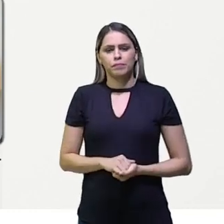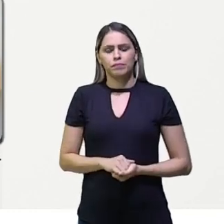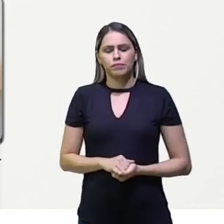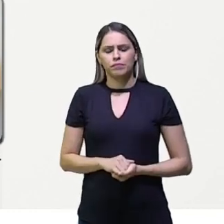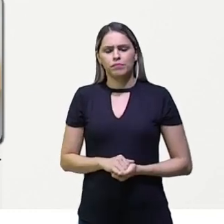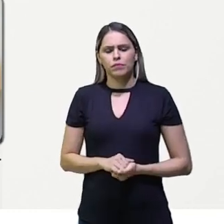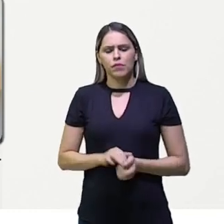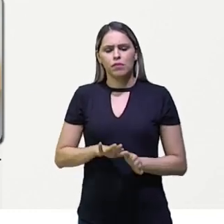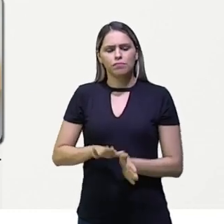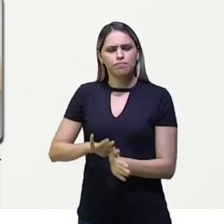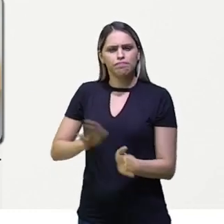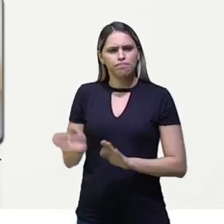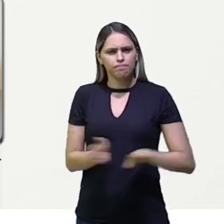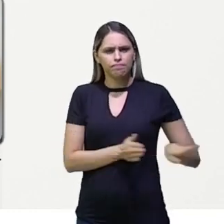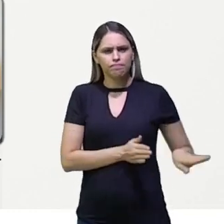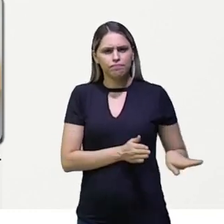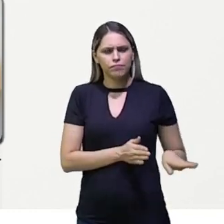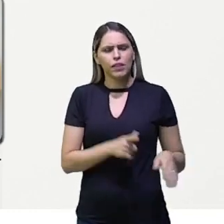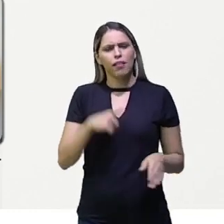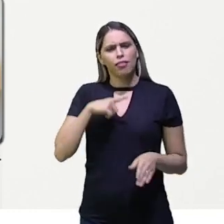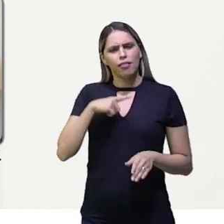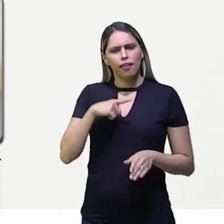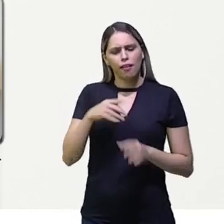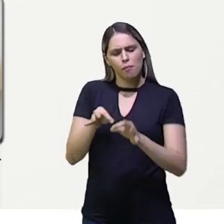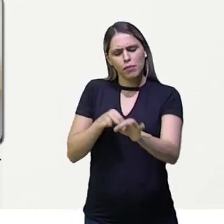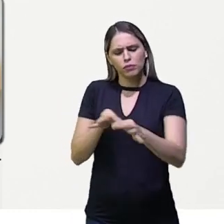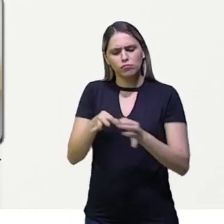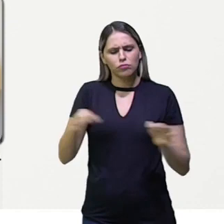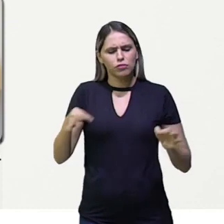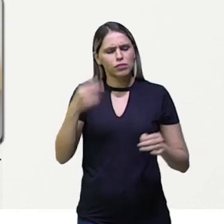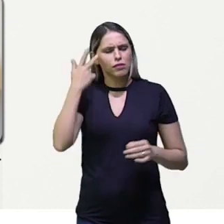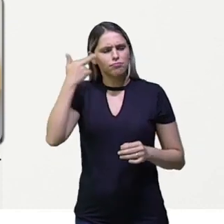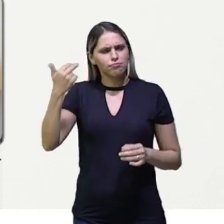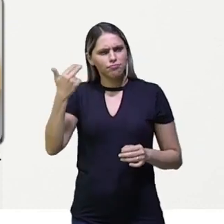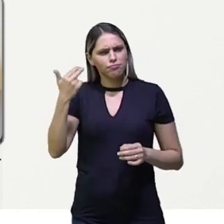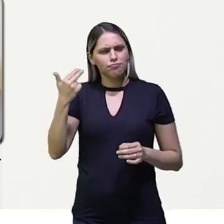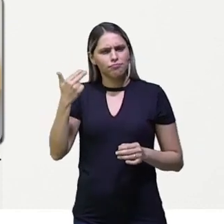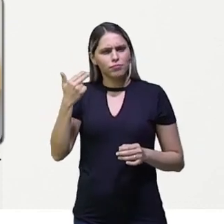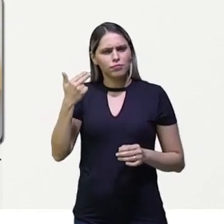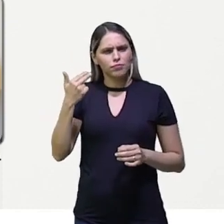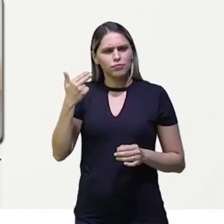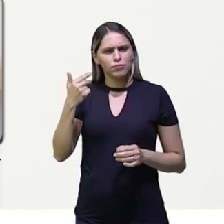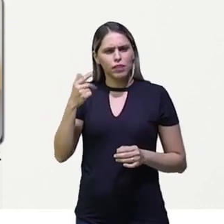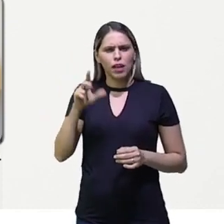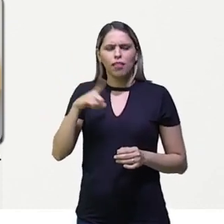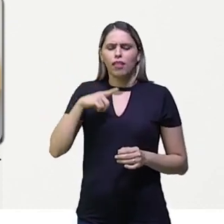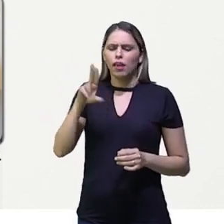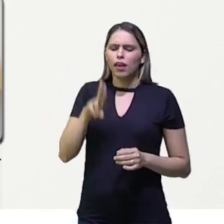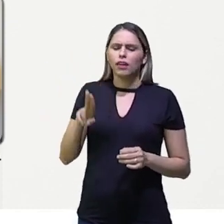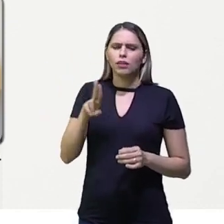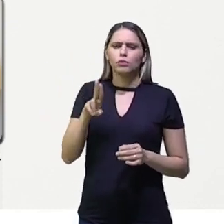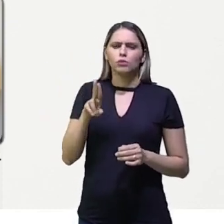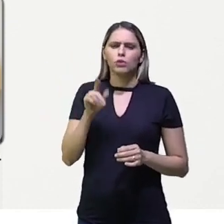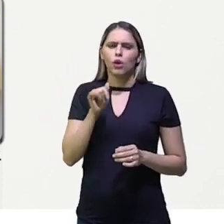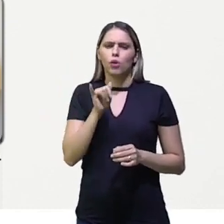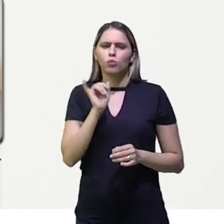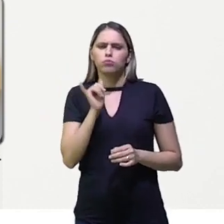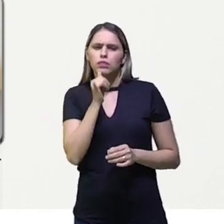Nas medidas convencionais, temos aqui outro exemplo, a régua,